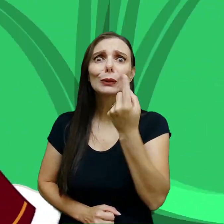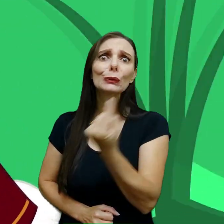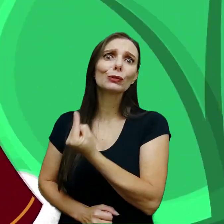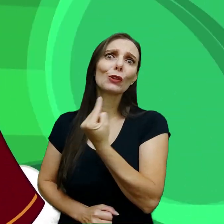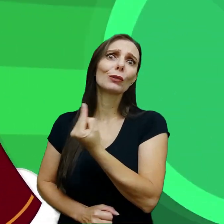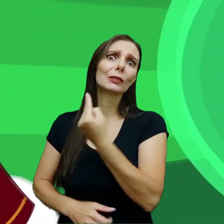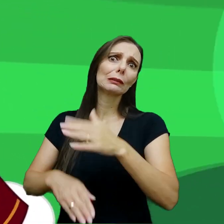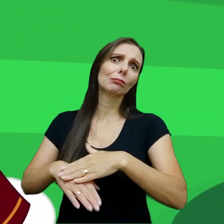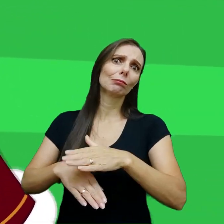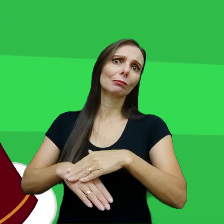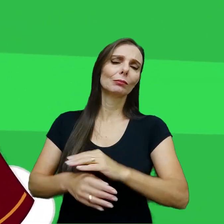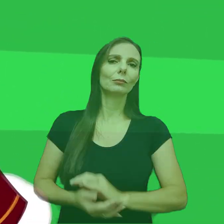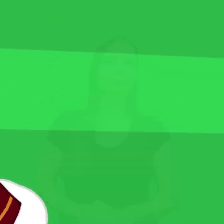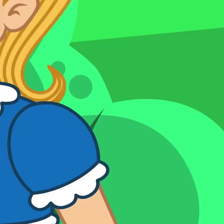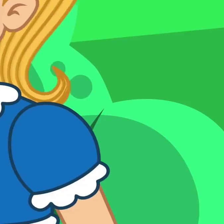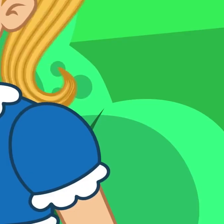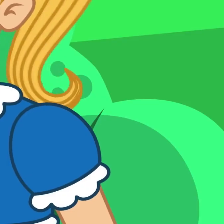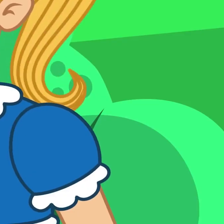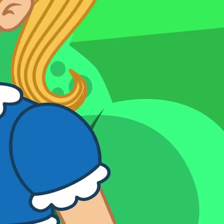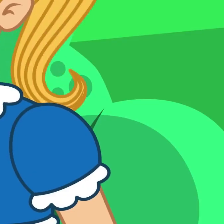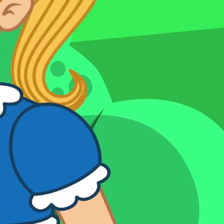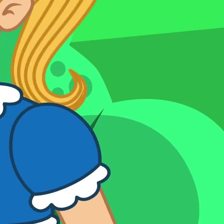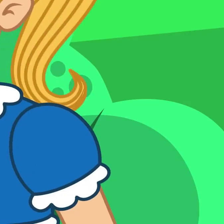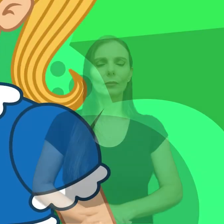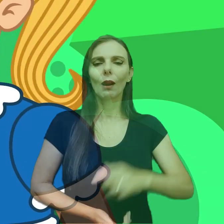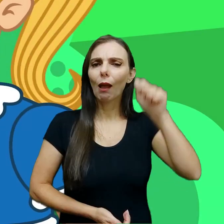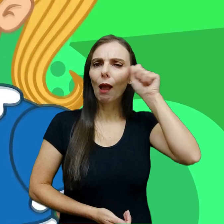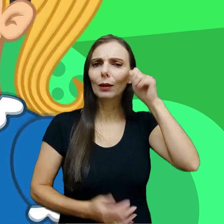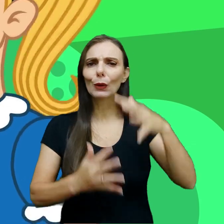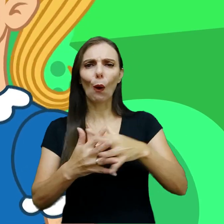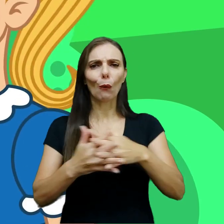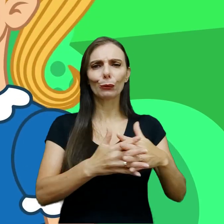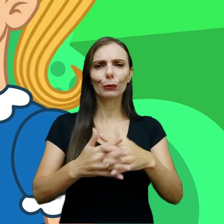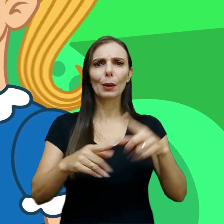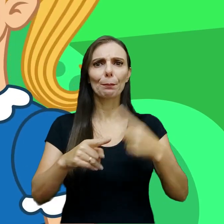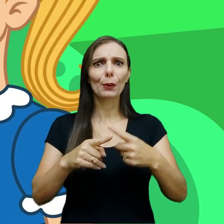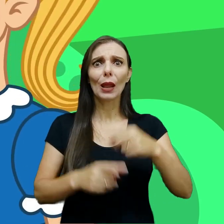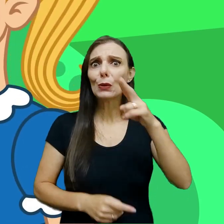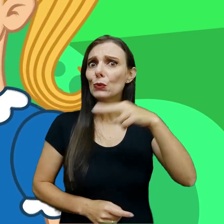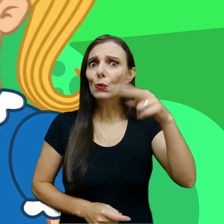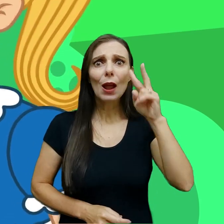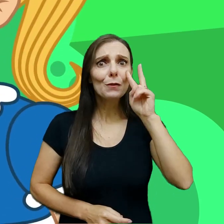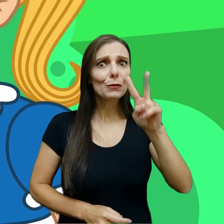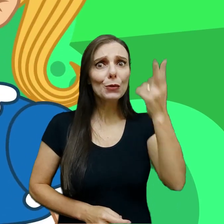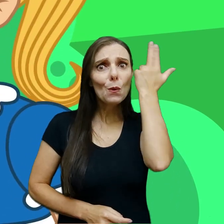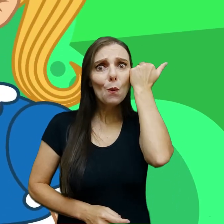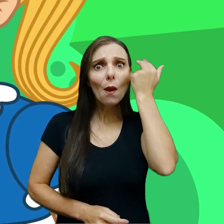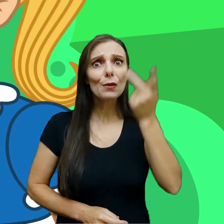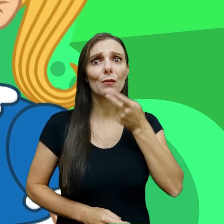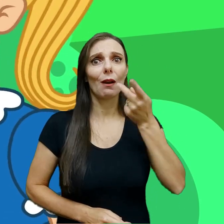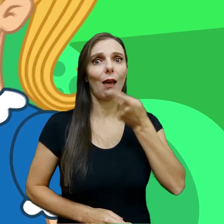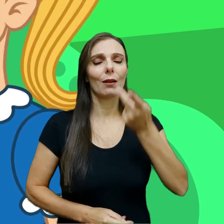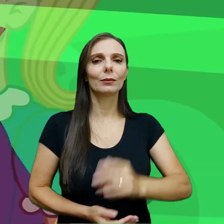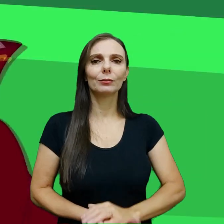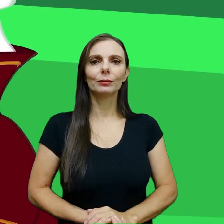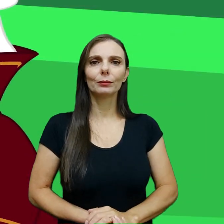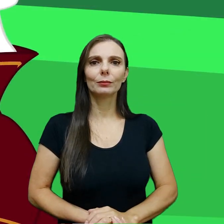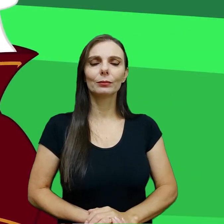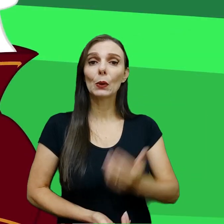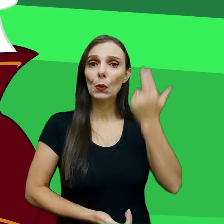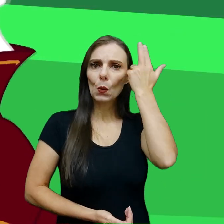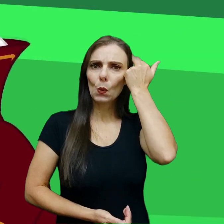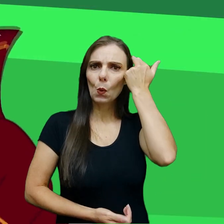coelho estava falando sozinho. Alice estava confusa porque ela nunca tinha visto um coelho